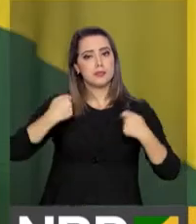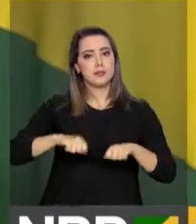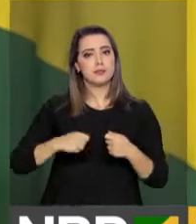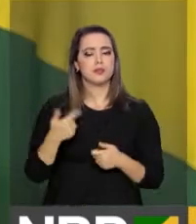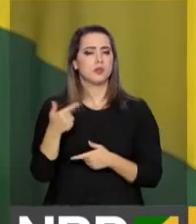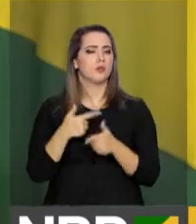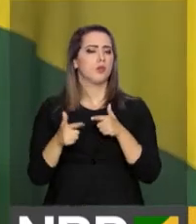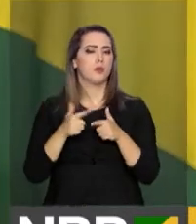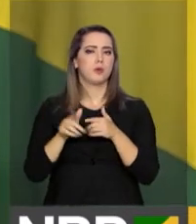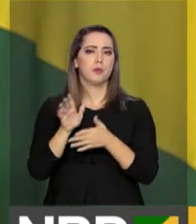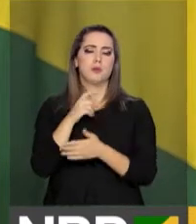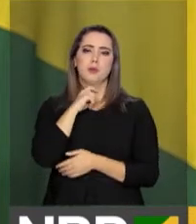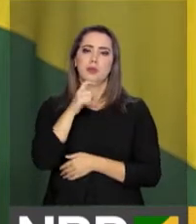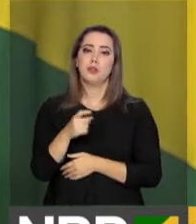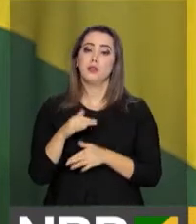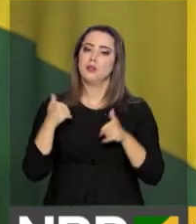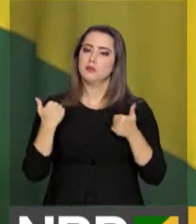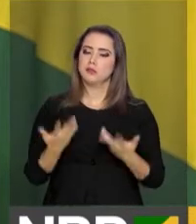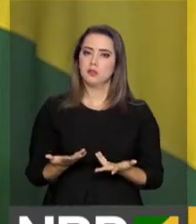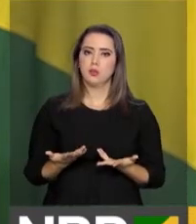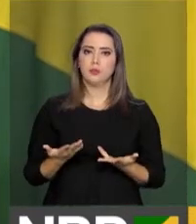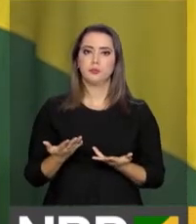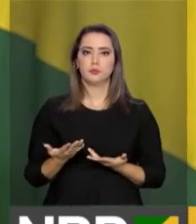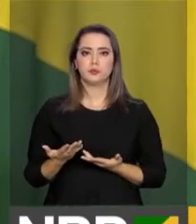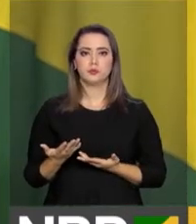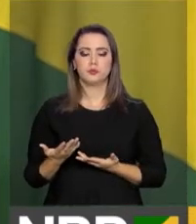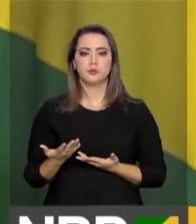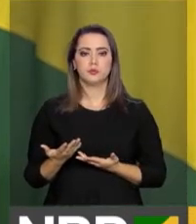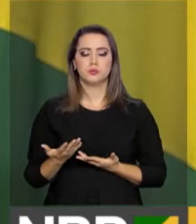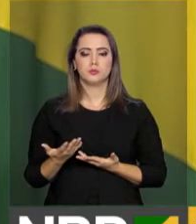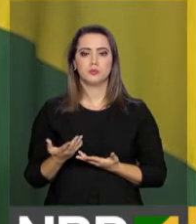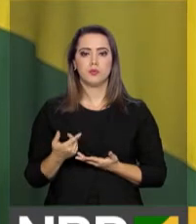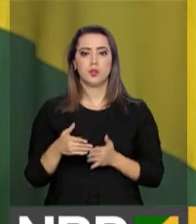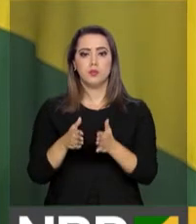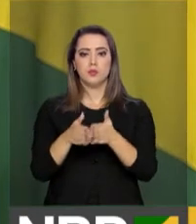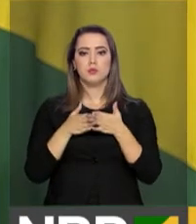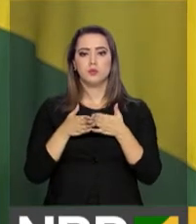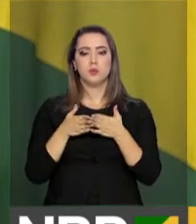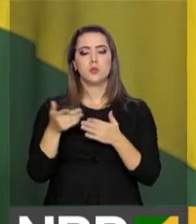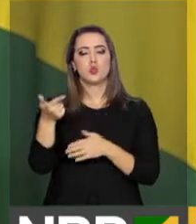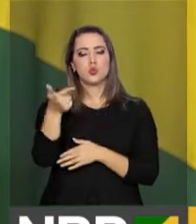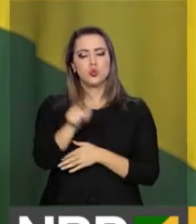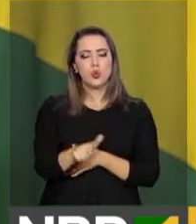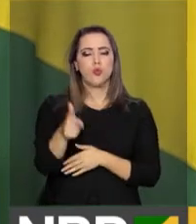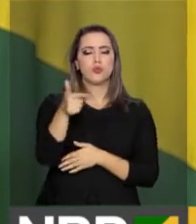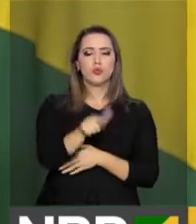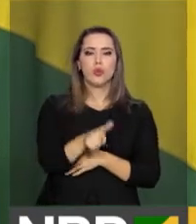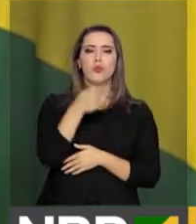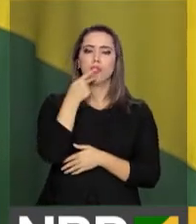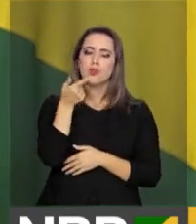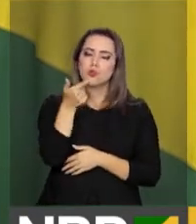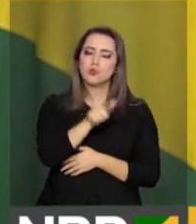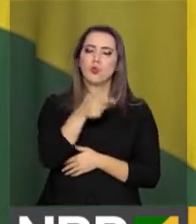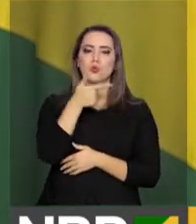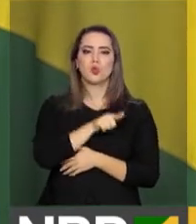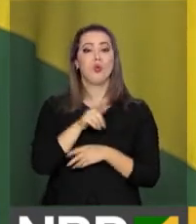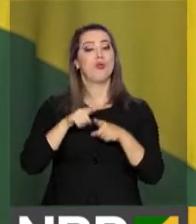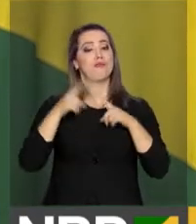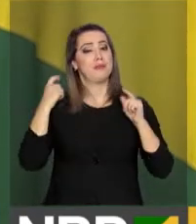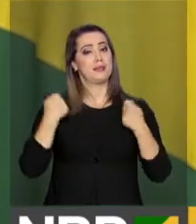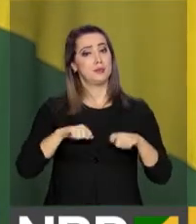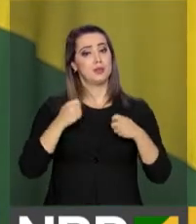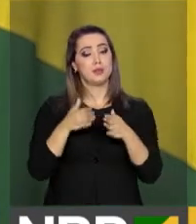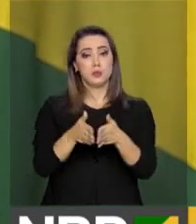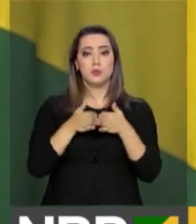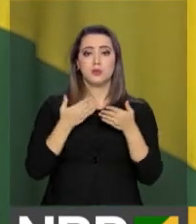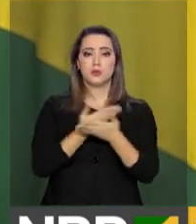causa prejuízo pra ninguém portanto o que a eu vou pedir reitera repetitivo mas o que eu reitero aos